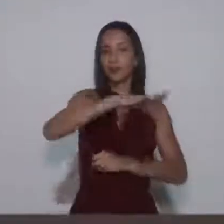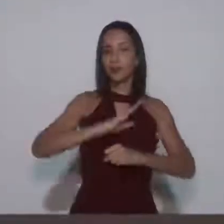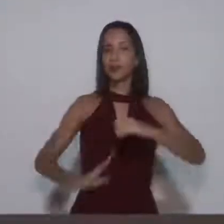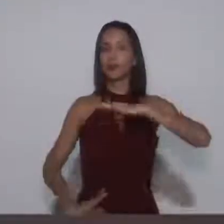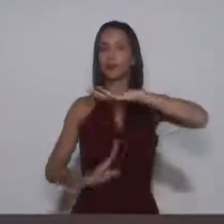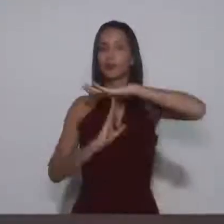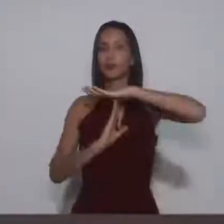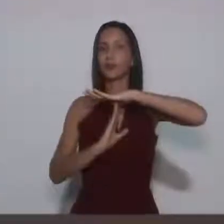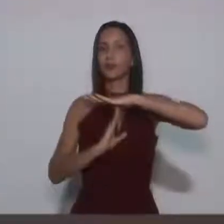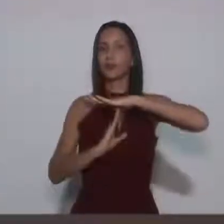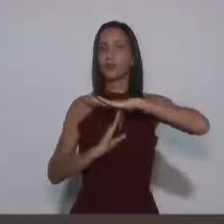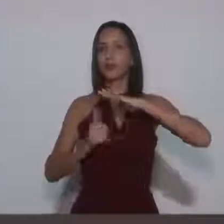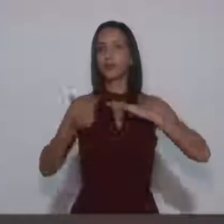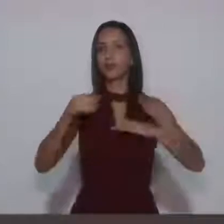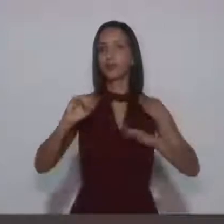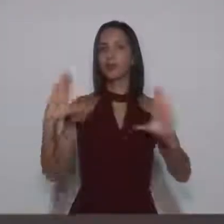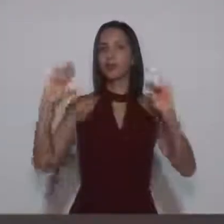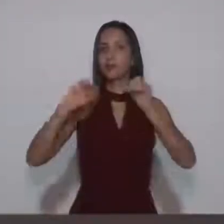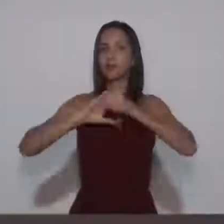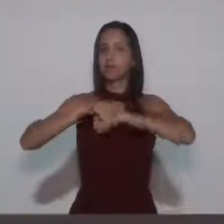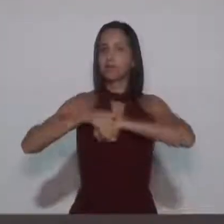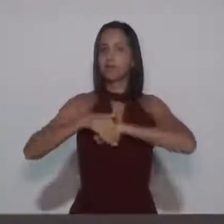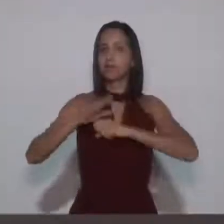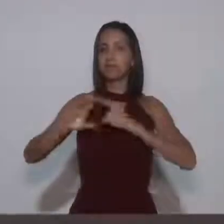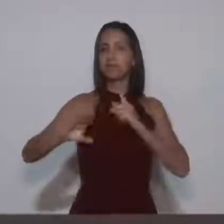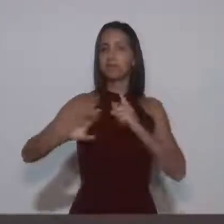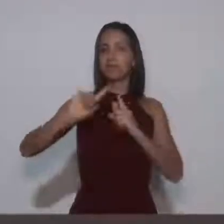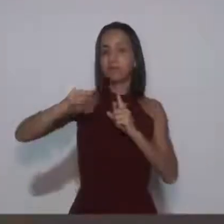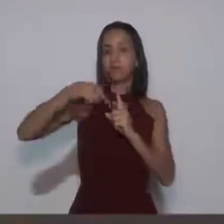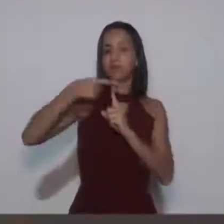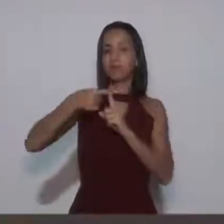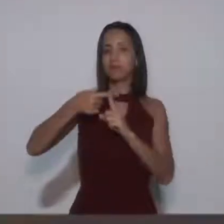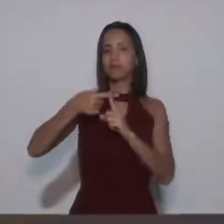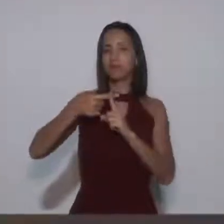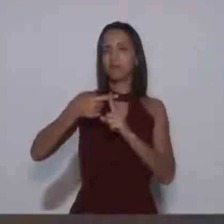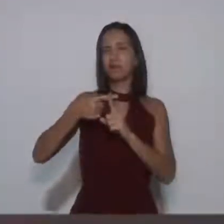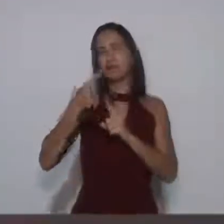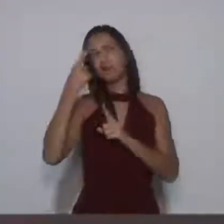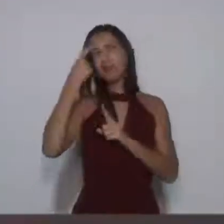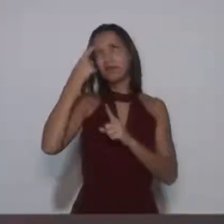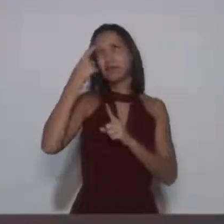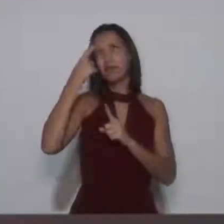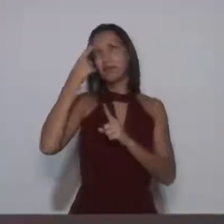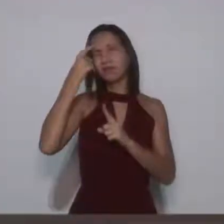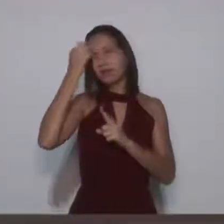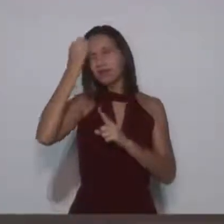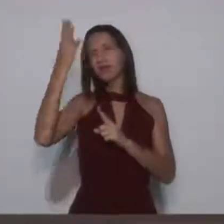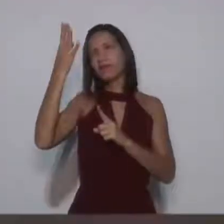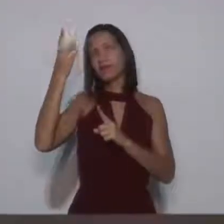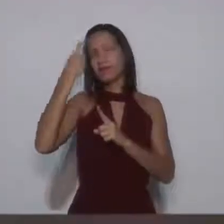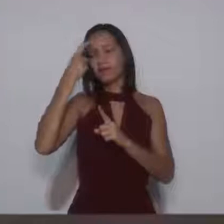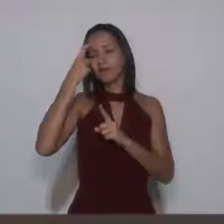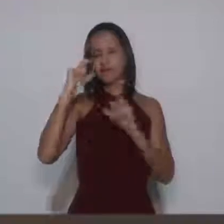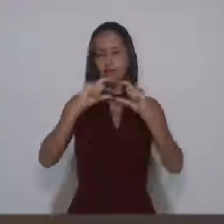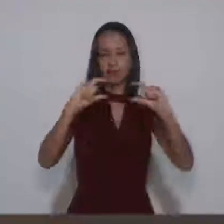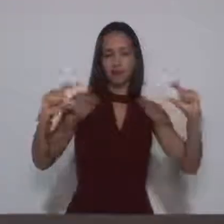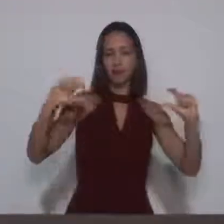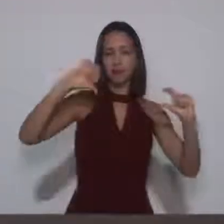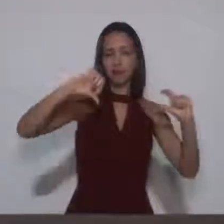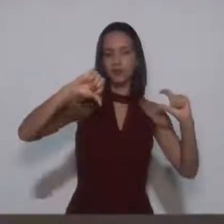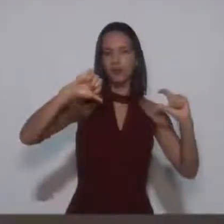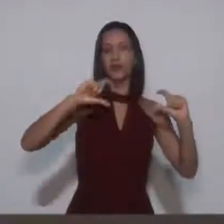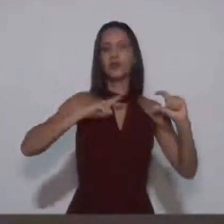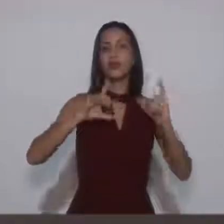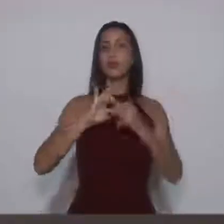máximo, 22 horas, havendo adendo, lá para frente, se não me falha a memória, no item 9, que